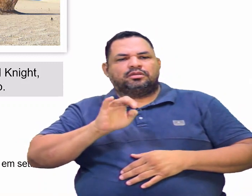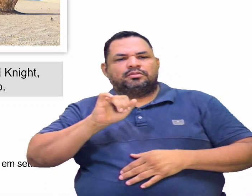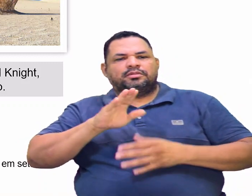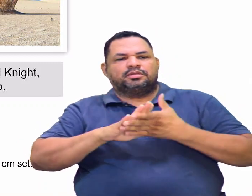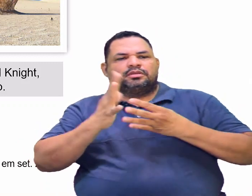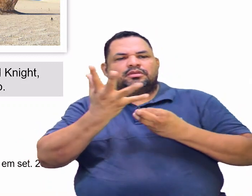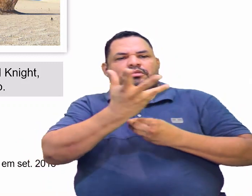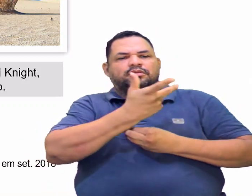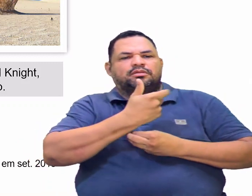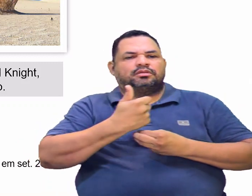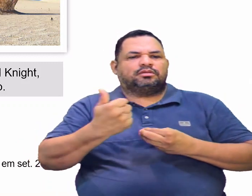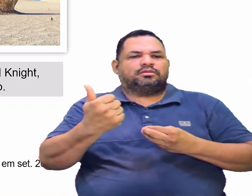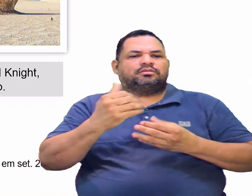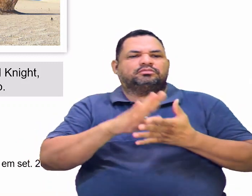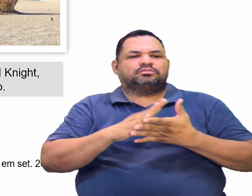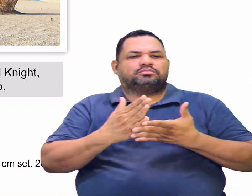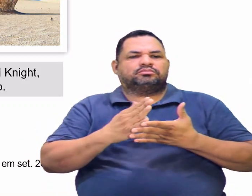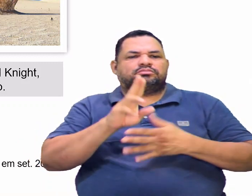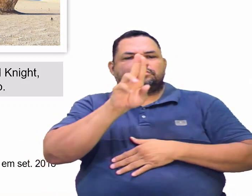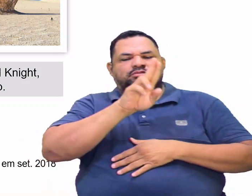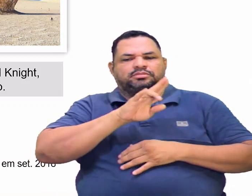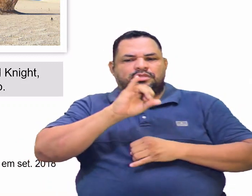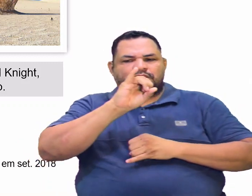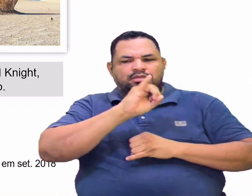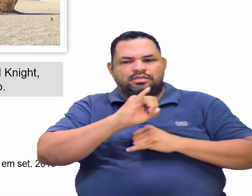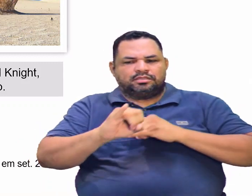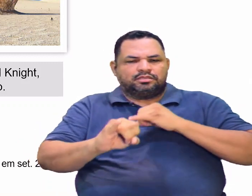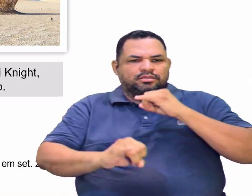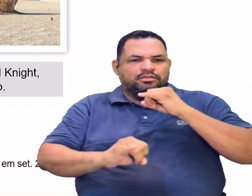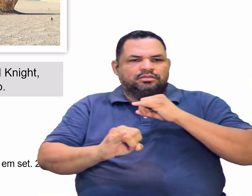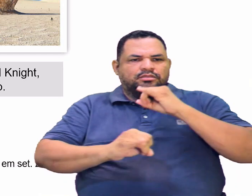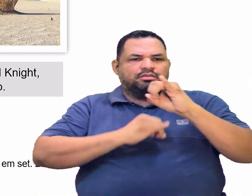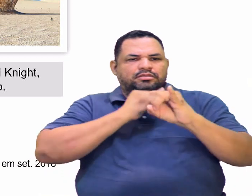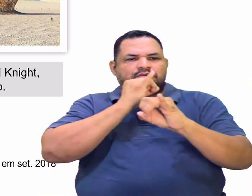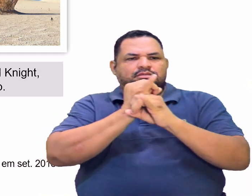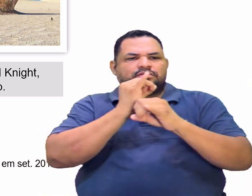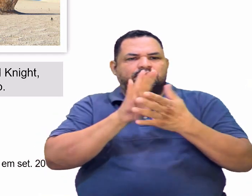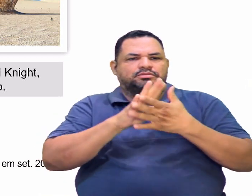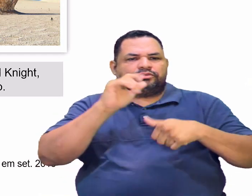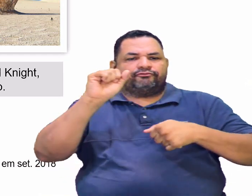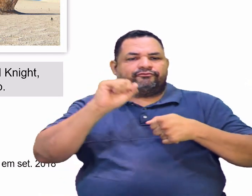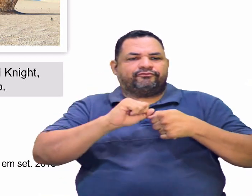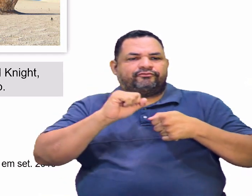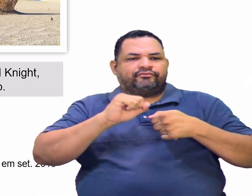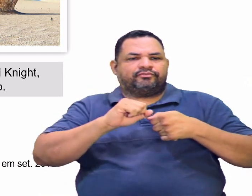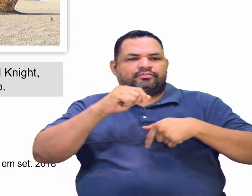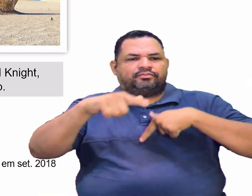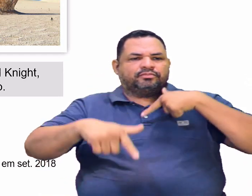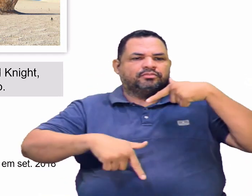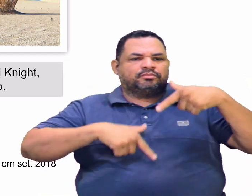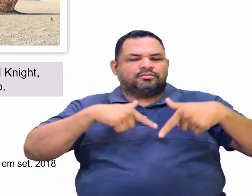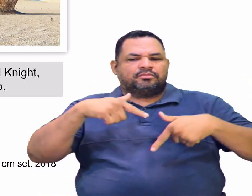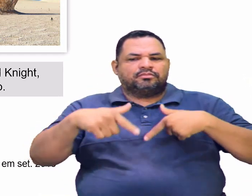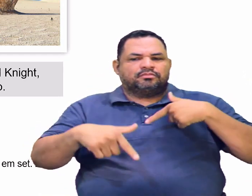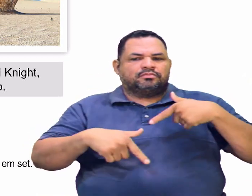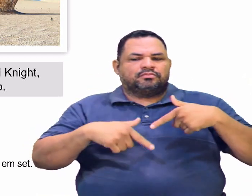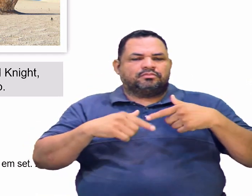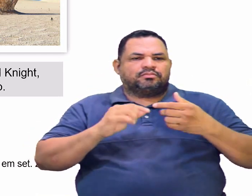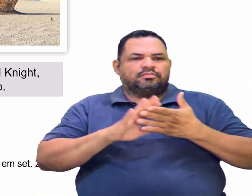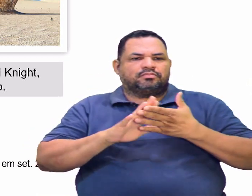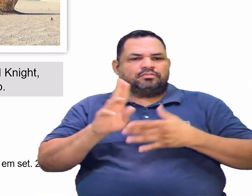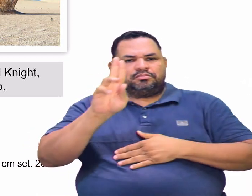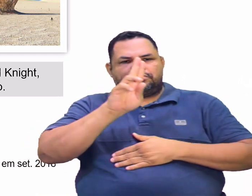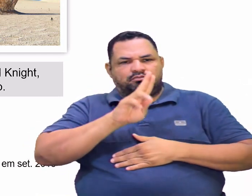arte através da rede, da internet, né? São produzidos, esses trabalhos são produzidos para a